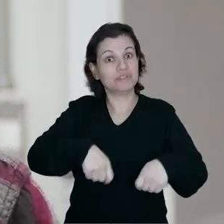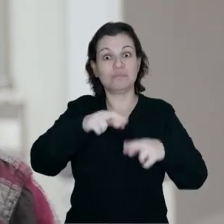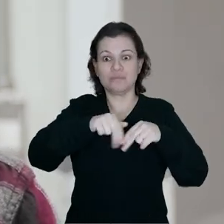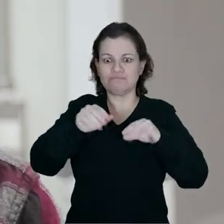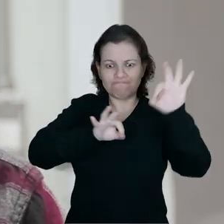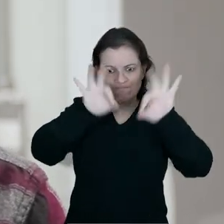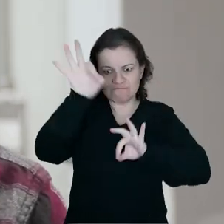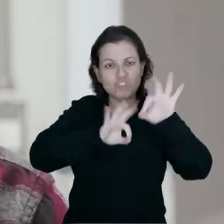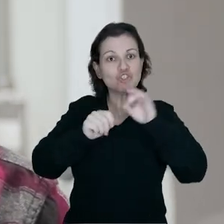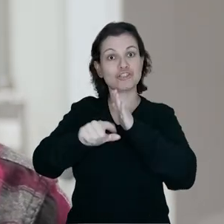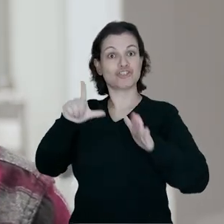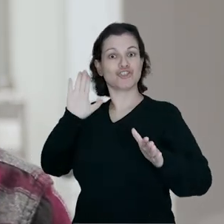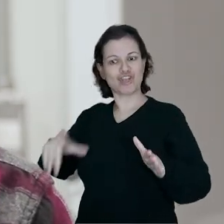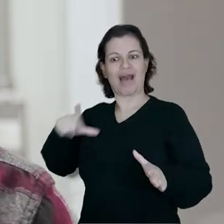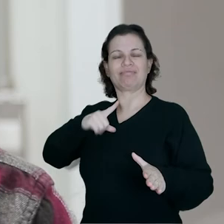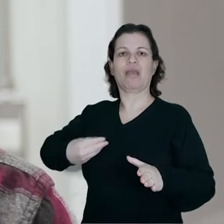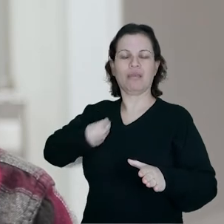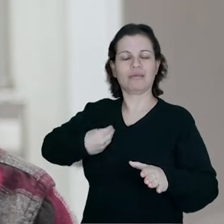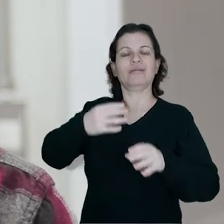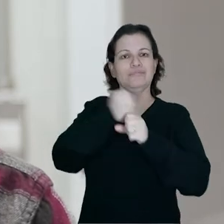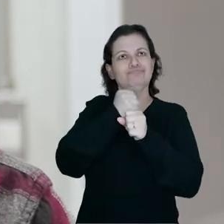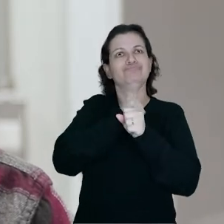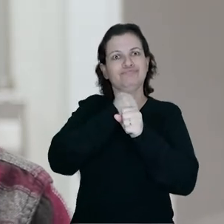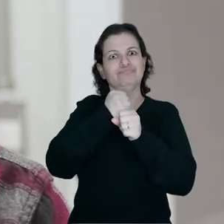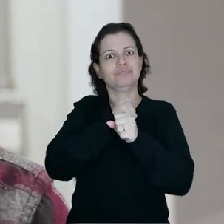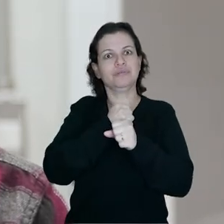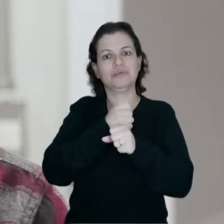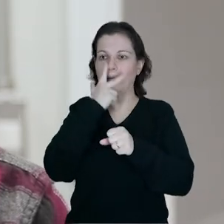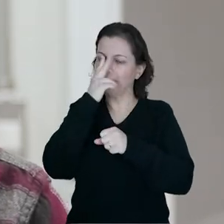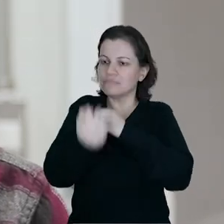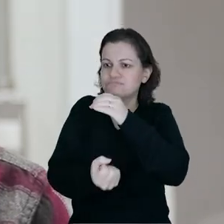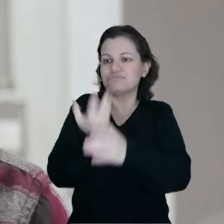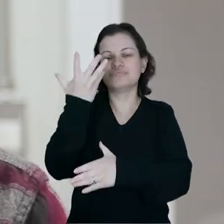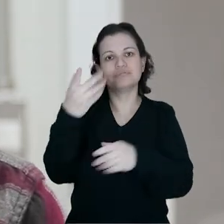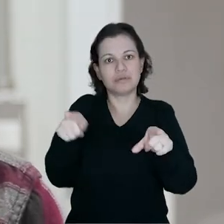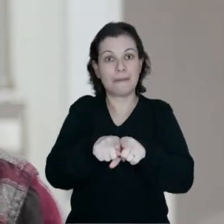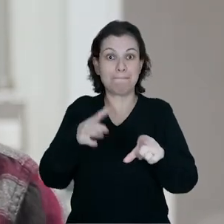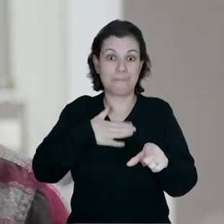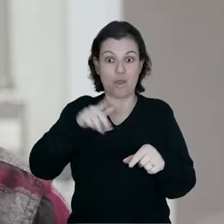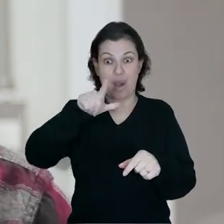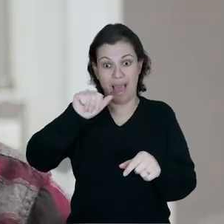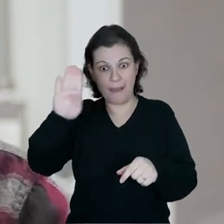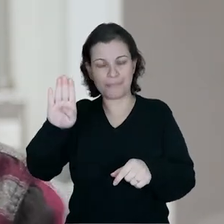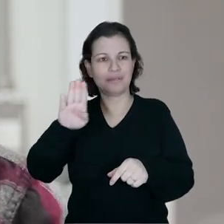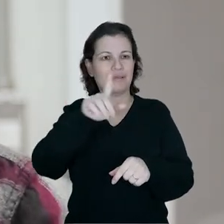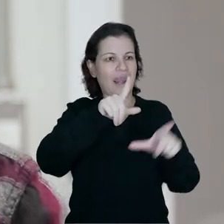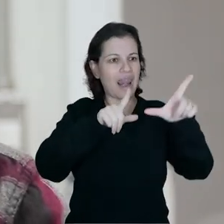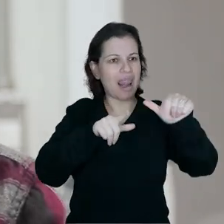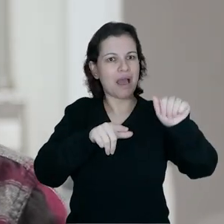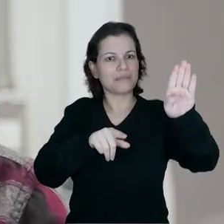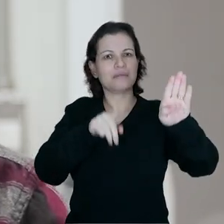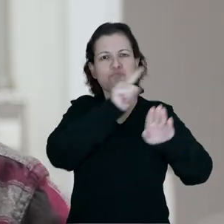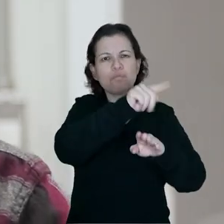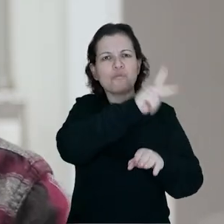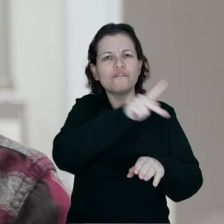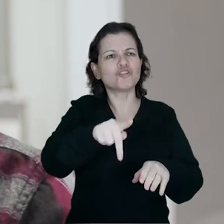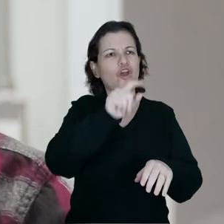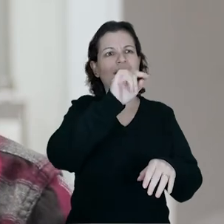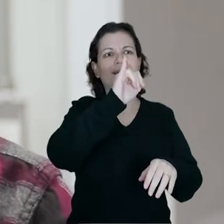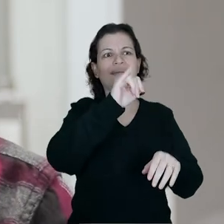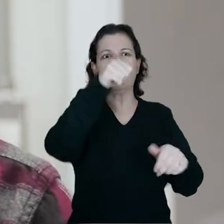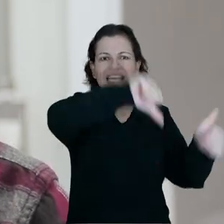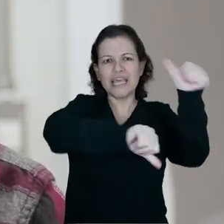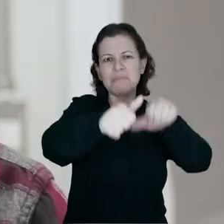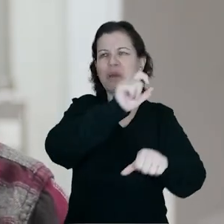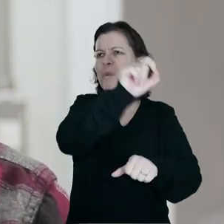possível por uma infraestrutura que já é prévia, que já existe há muito tempo e que ela surge... o meu laboratório, o laboratório da professora Lubitsa